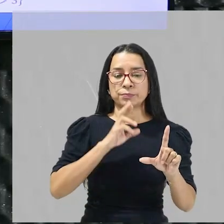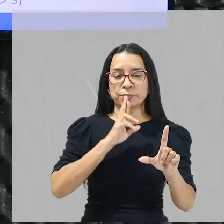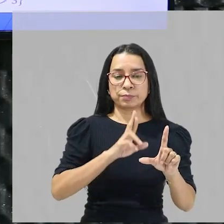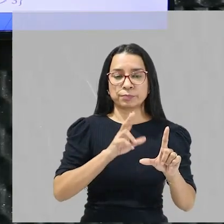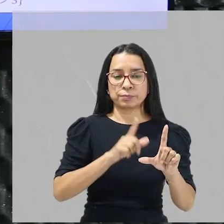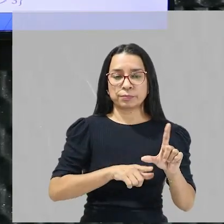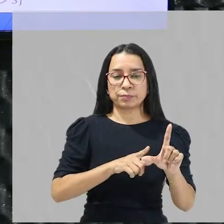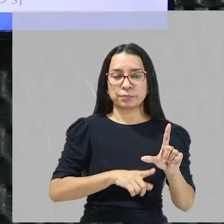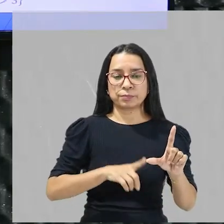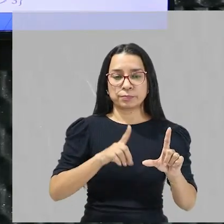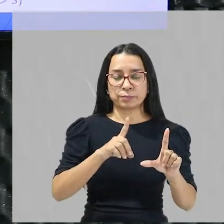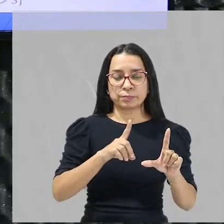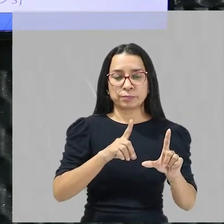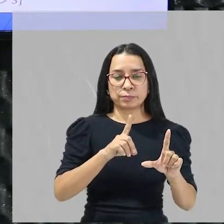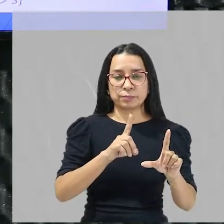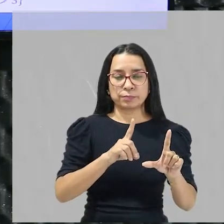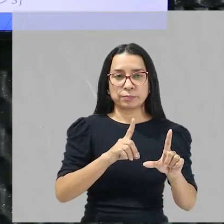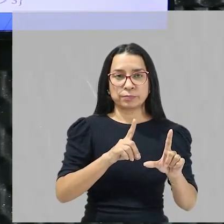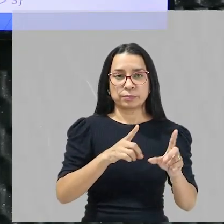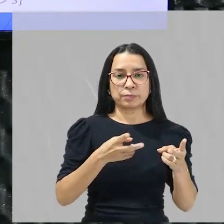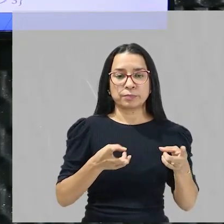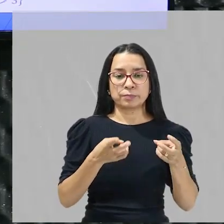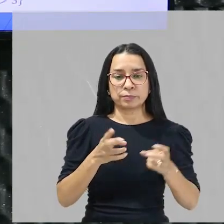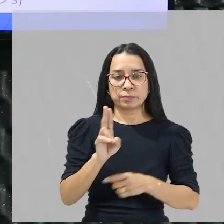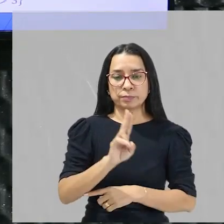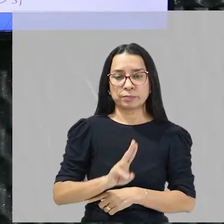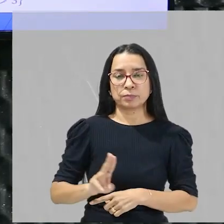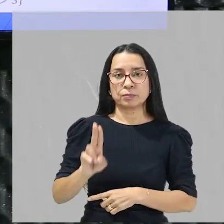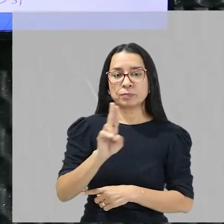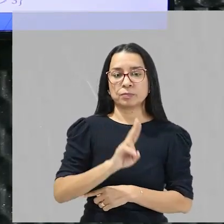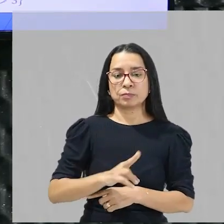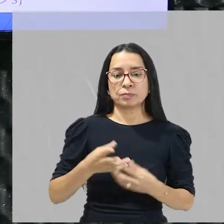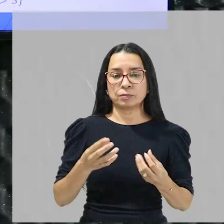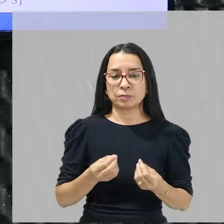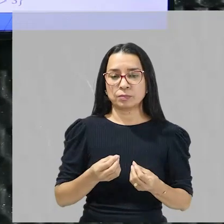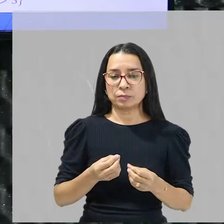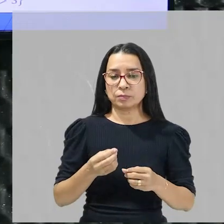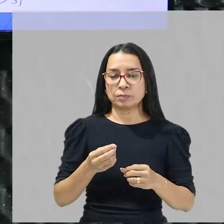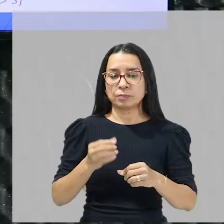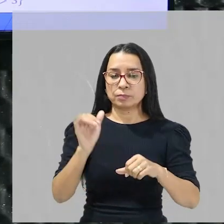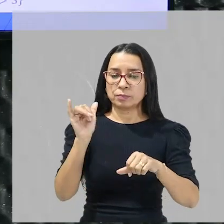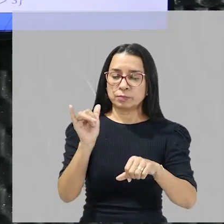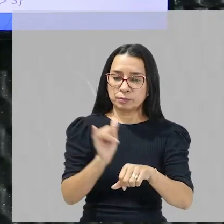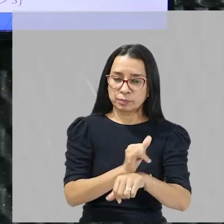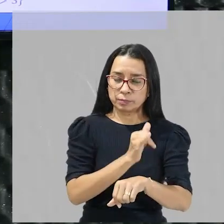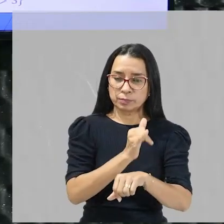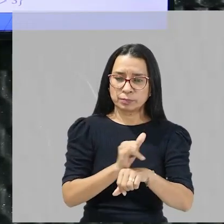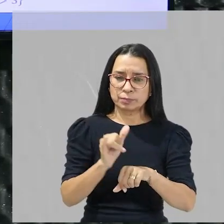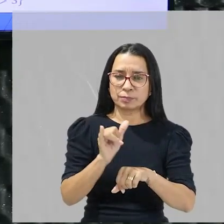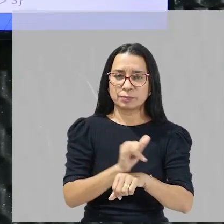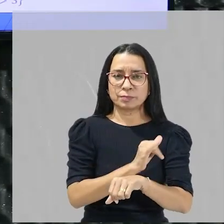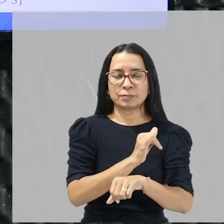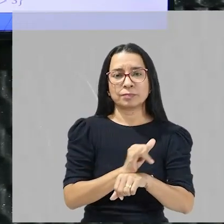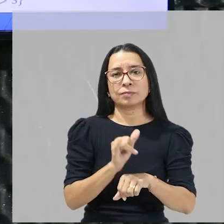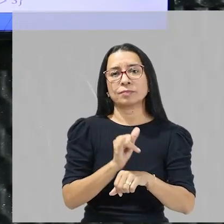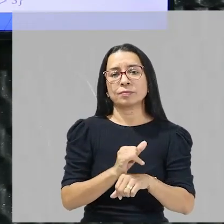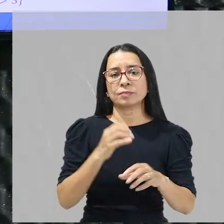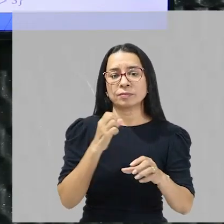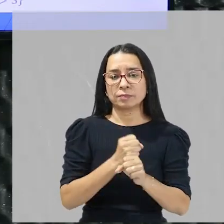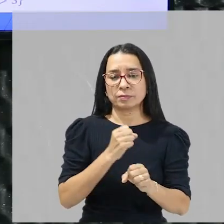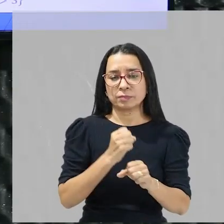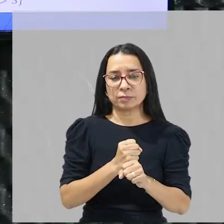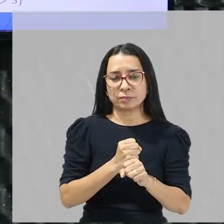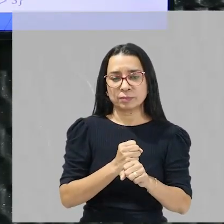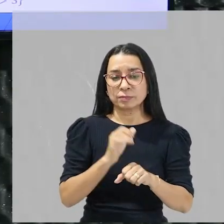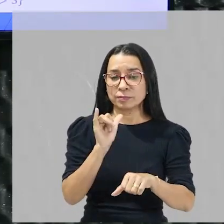na letra D. Perceba que aqui, né, nós usamos muitas estratégias de cálculo e essas estratégias